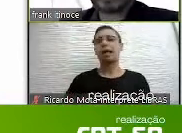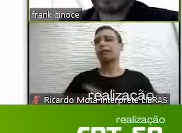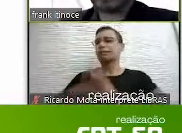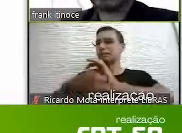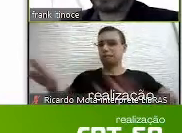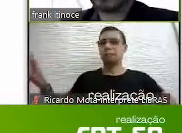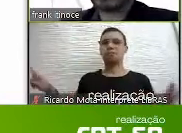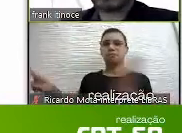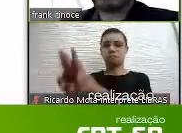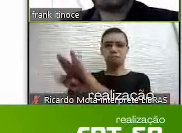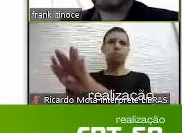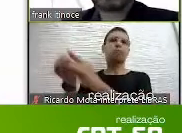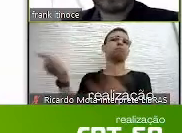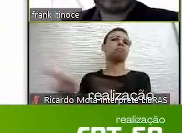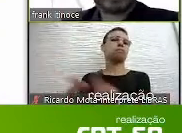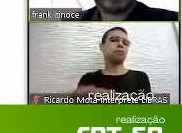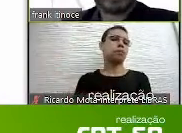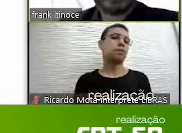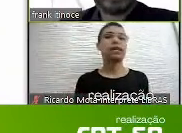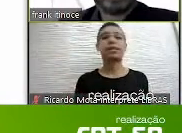tudo registrado lá no site, pessoal.